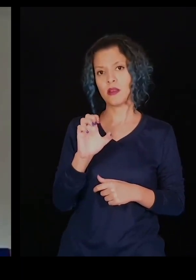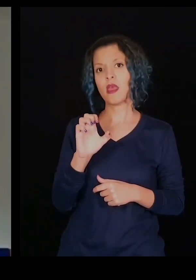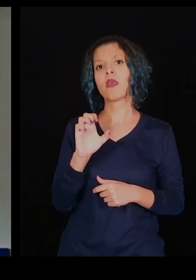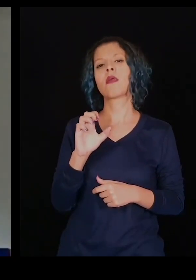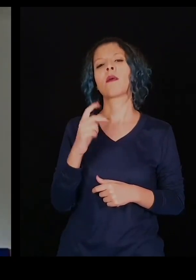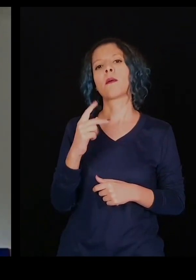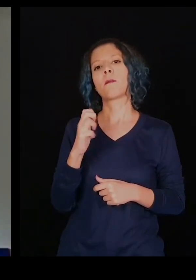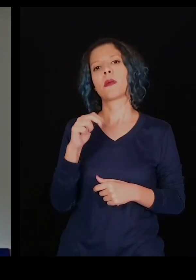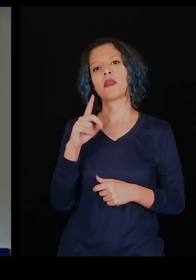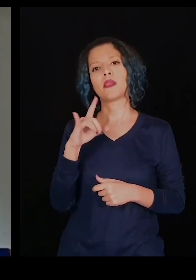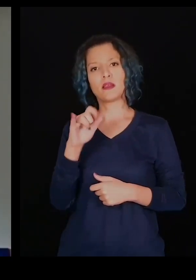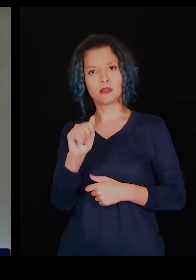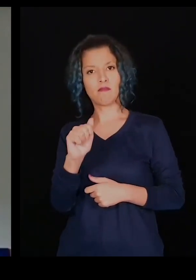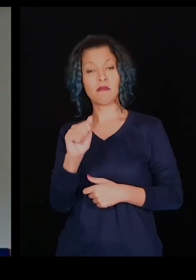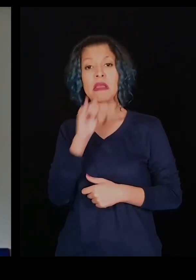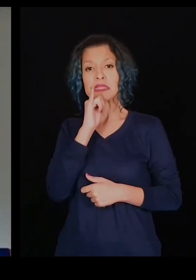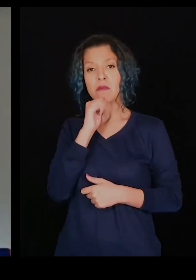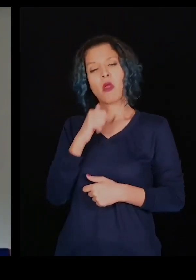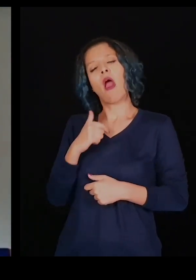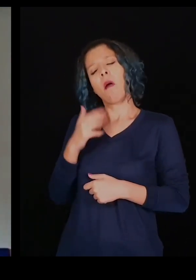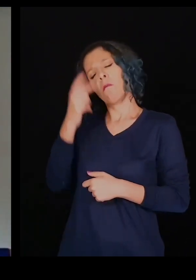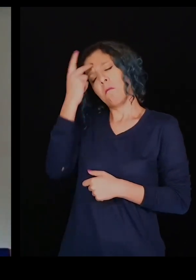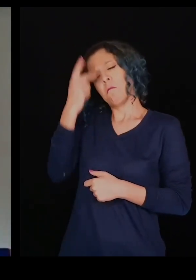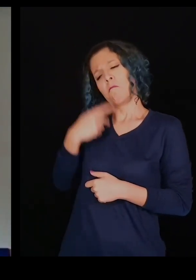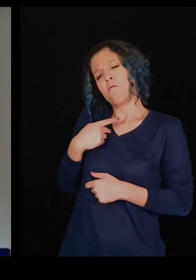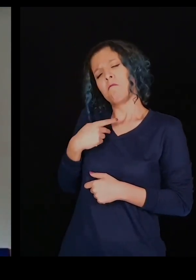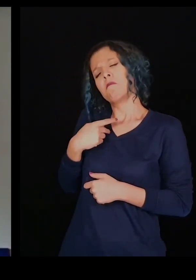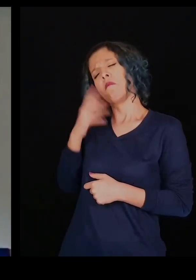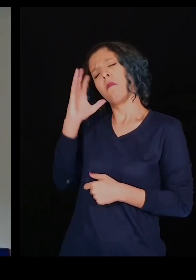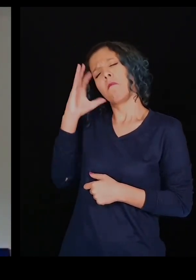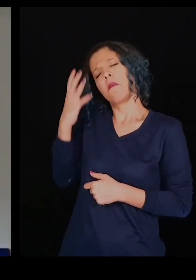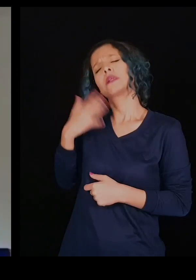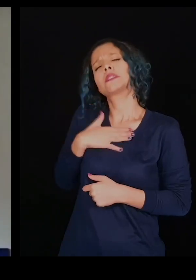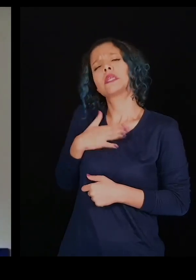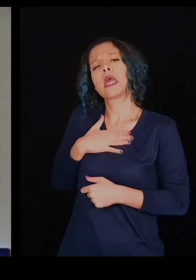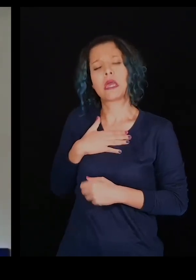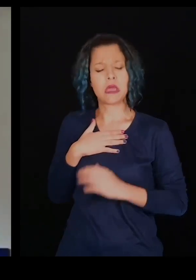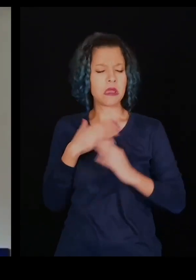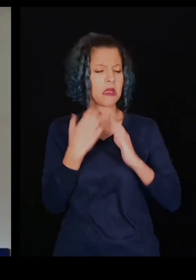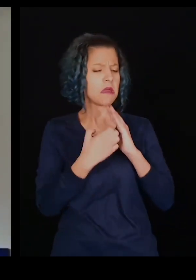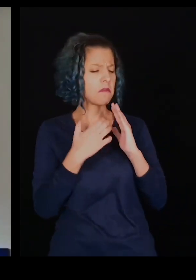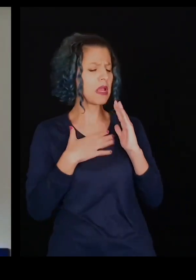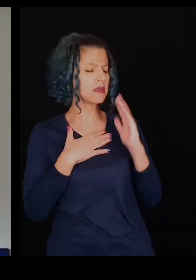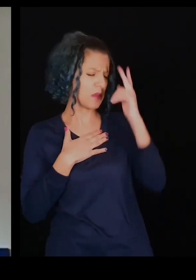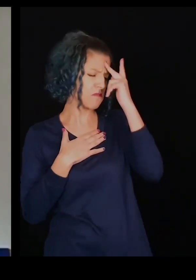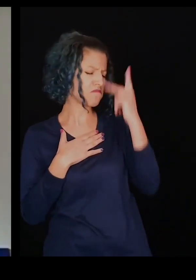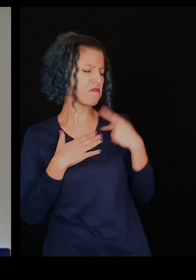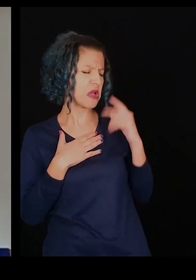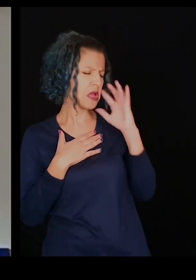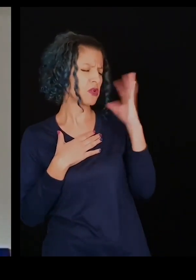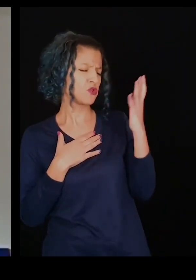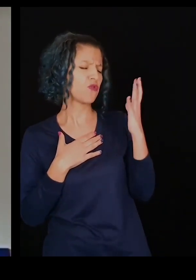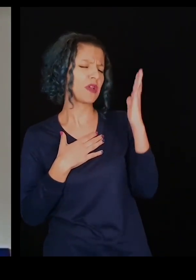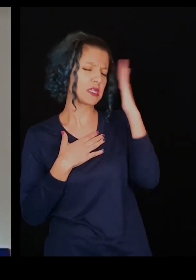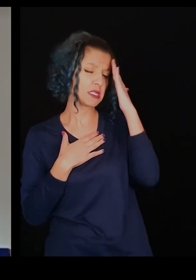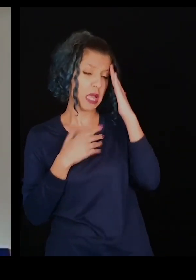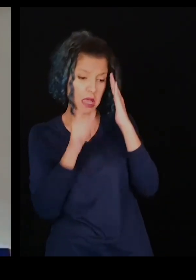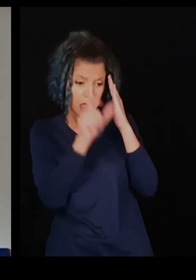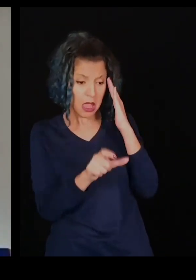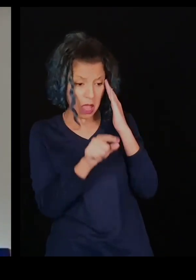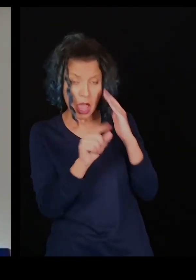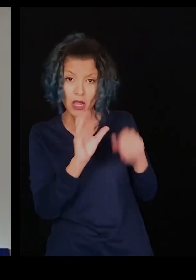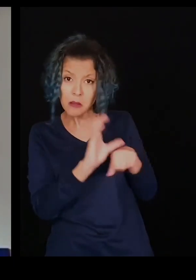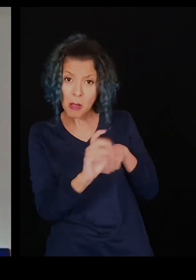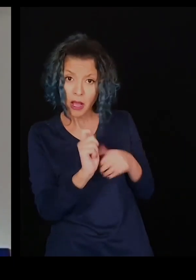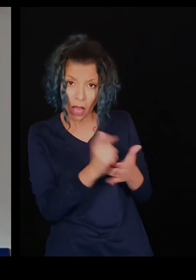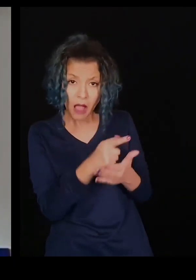não adianta ter solução para o meu patrocinado, para o meu projeto. Se a gente não pensar entre